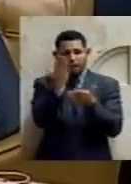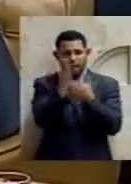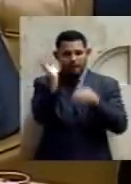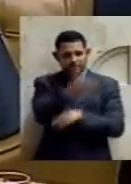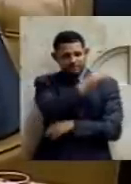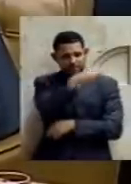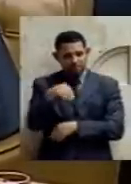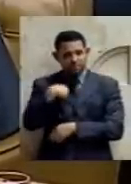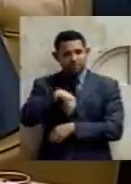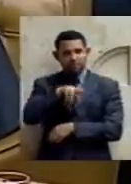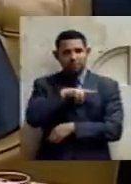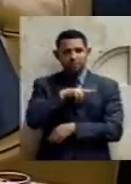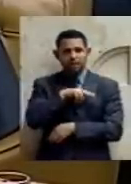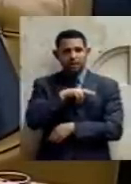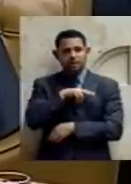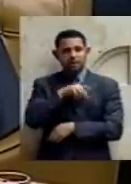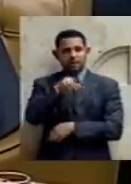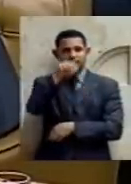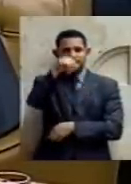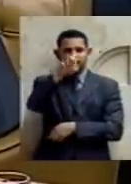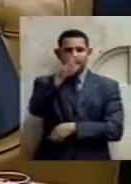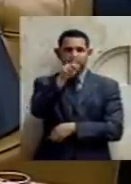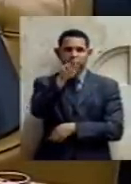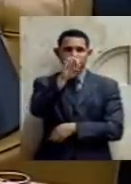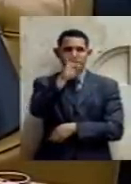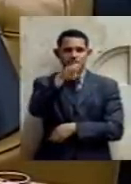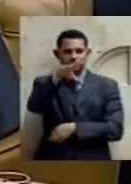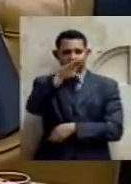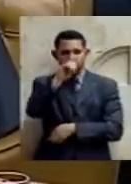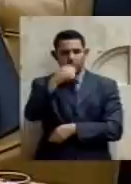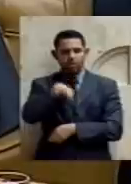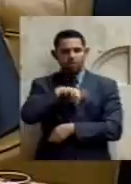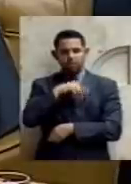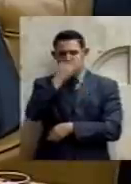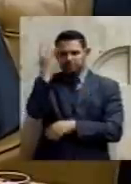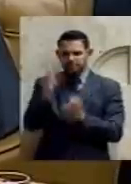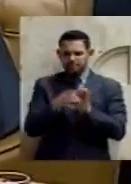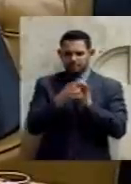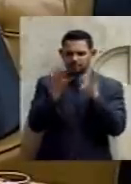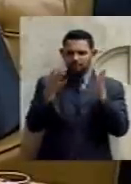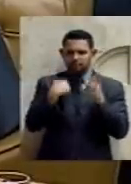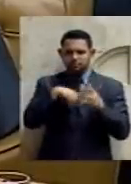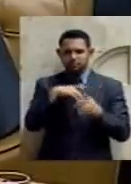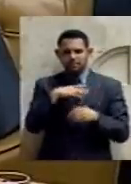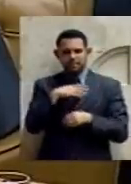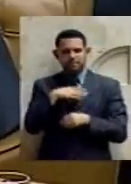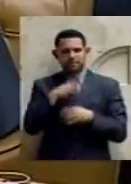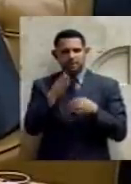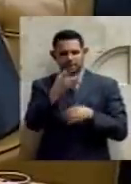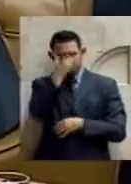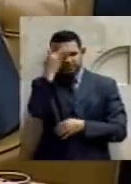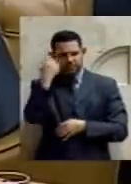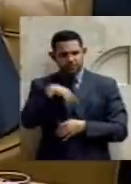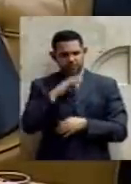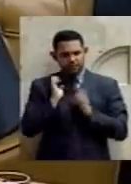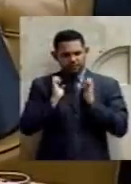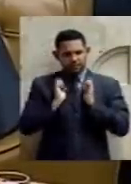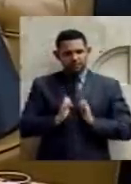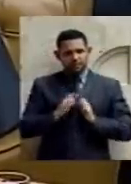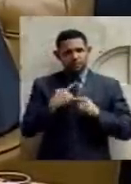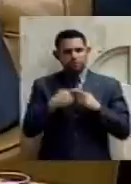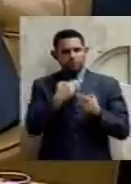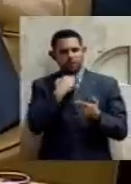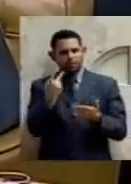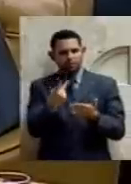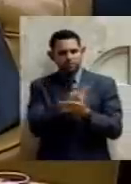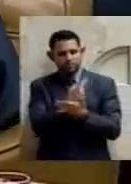prática de todo inconciliável com os ditames maiores de moralidade, impessoalidade e probidade